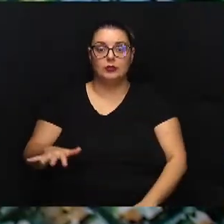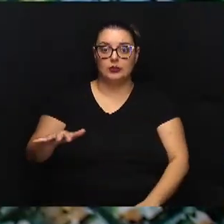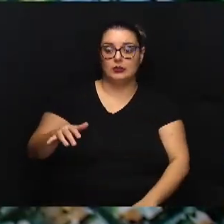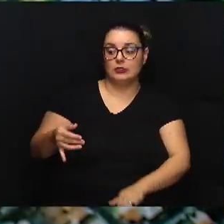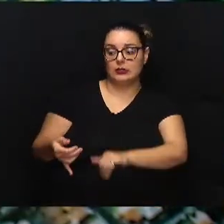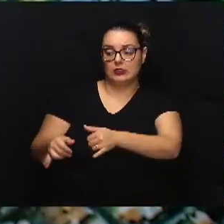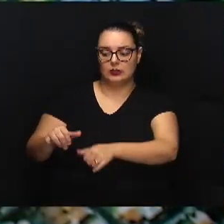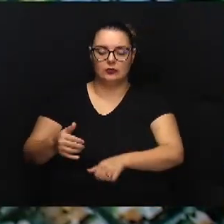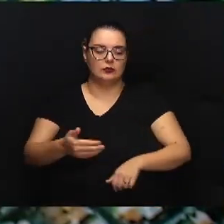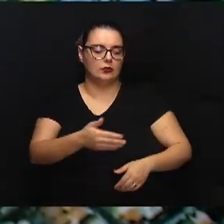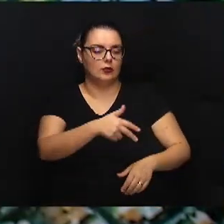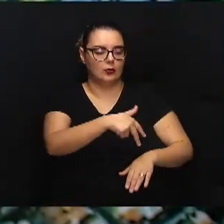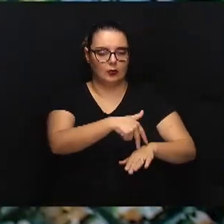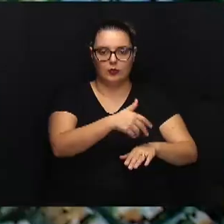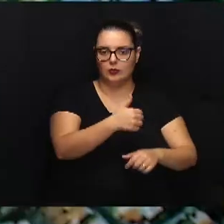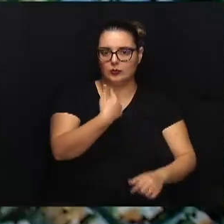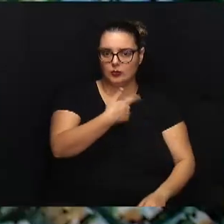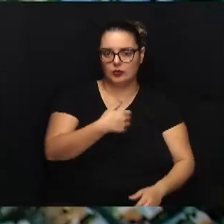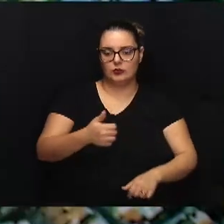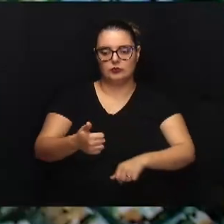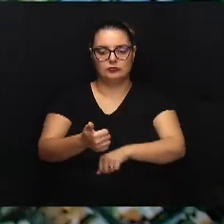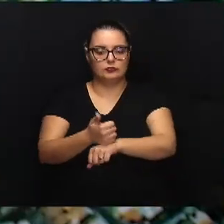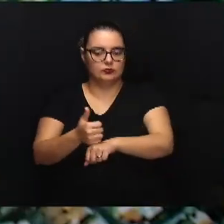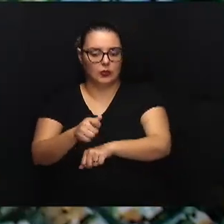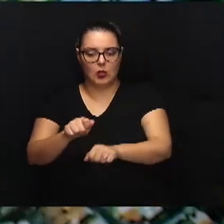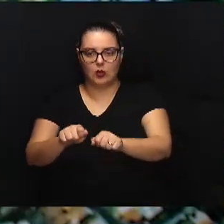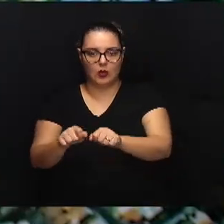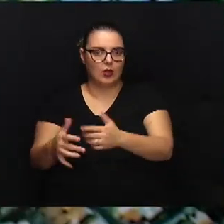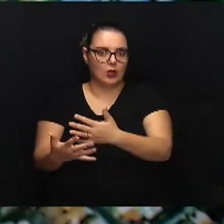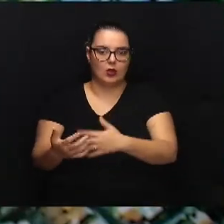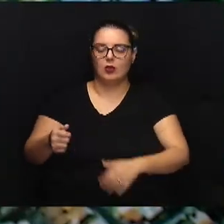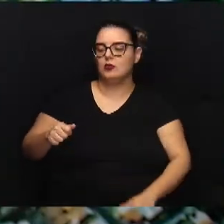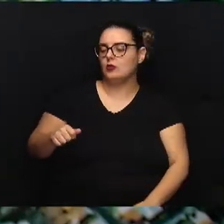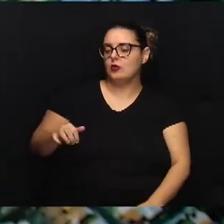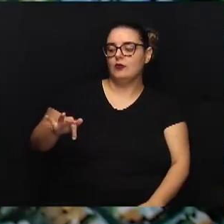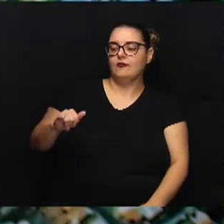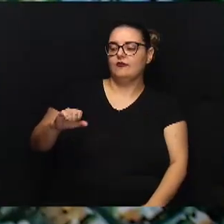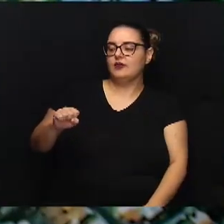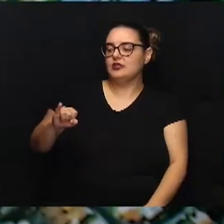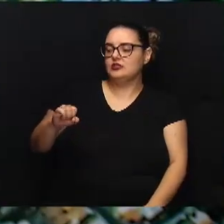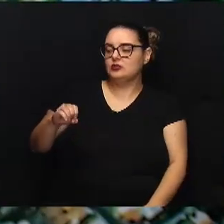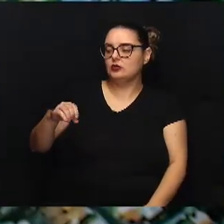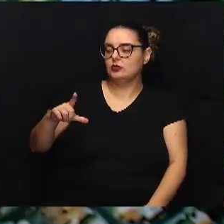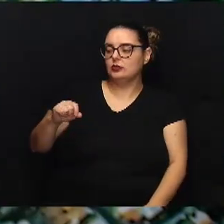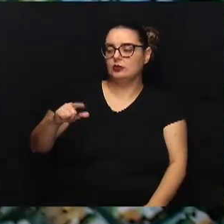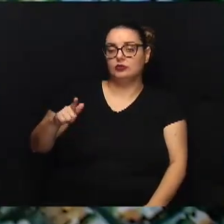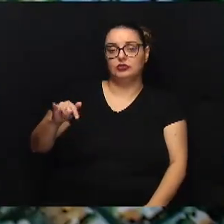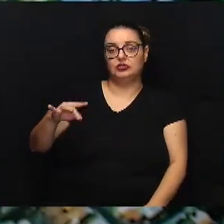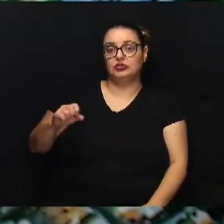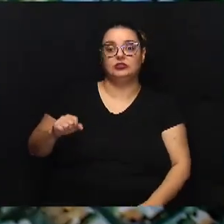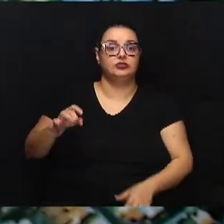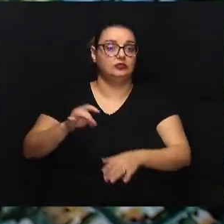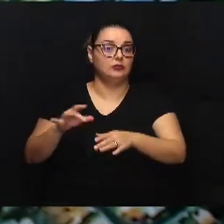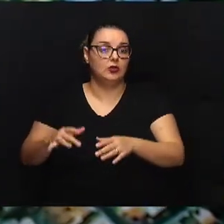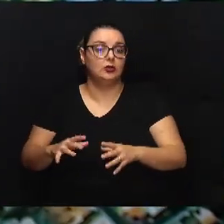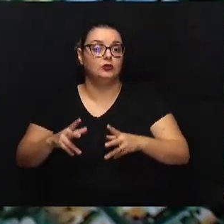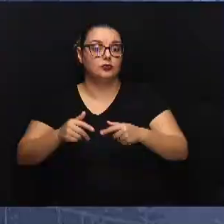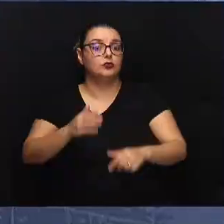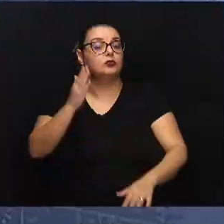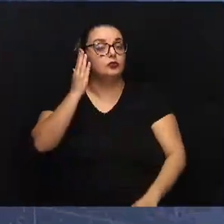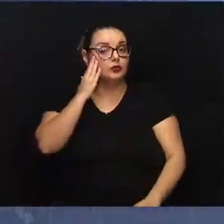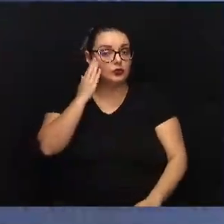química, um agrônomo, um fisiologista de plantas, né? Então, tudo isso para a gente poder